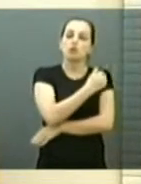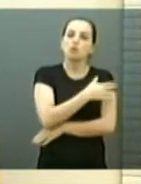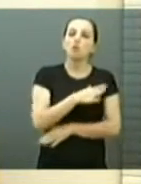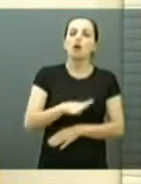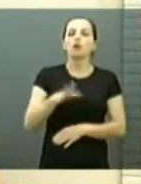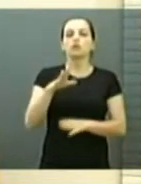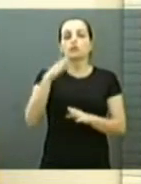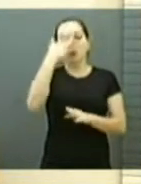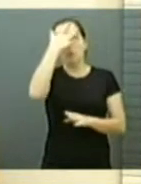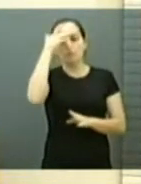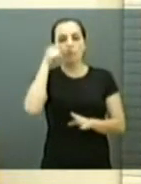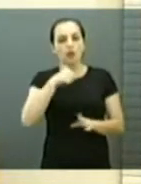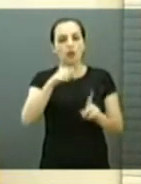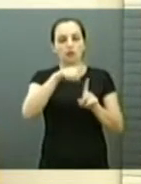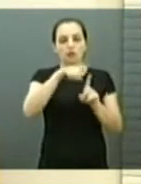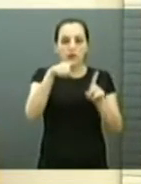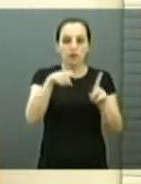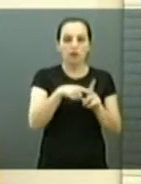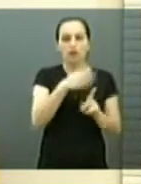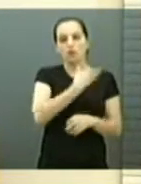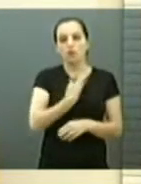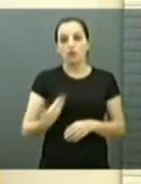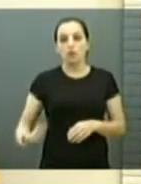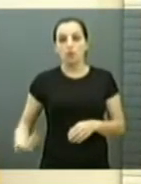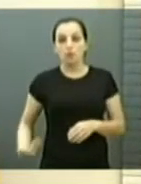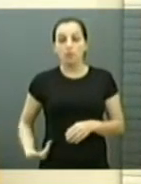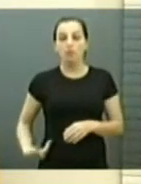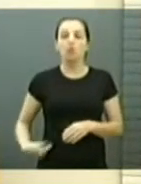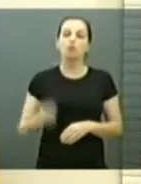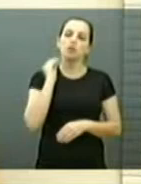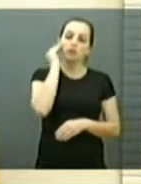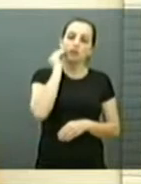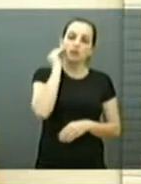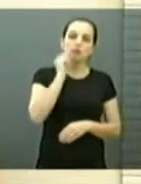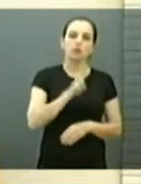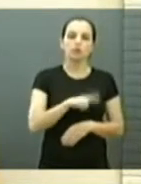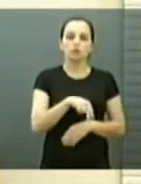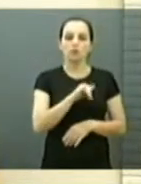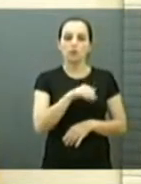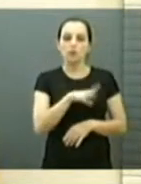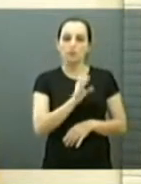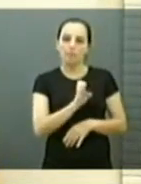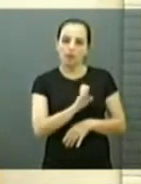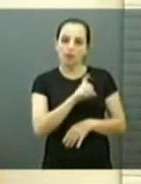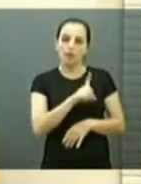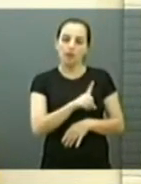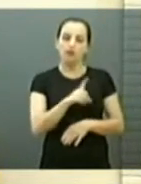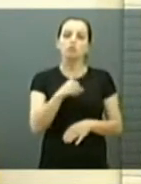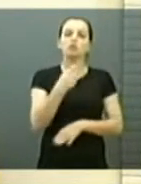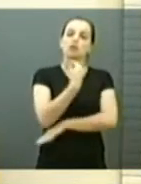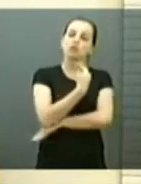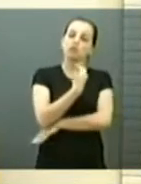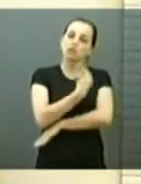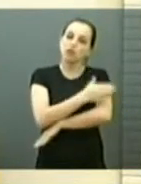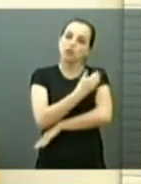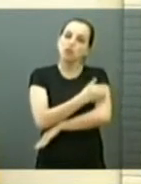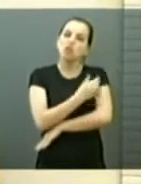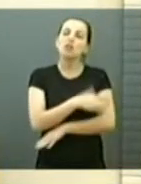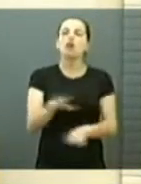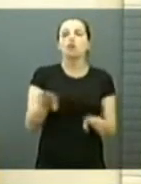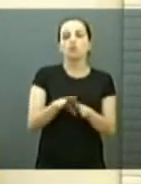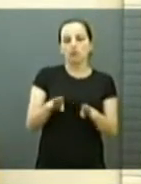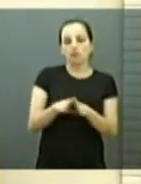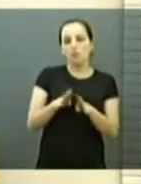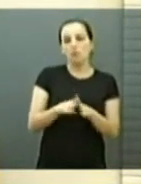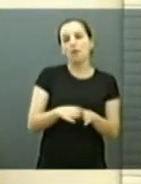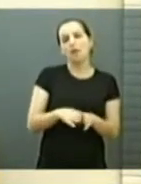Eu espero realmente que a Unimed, que já está tentando viabilizar isso, também faça esse treinamento, e tenho certeza que as mães, as avós,